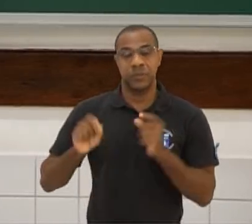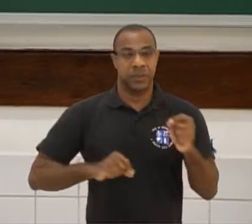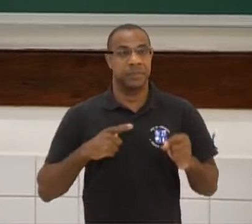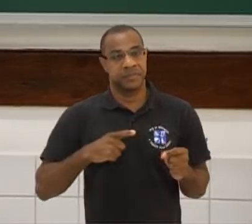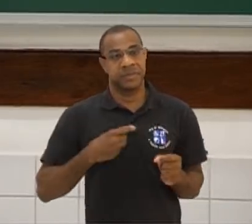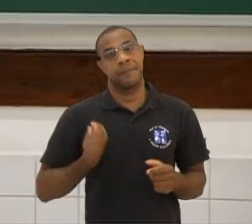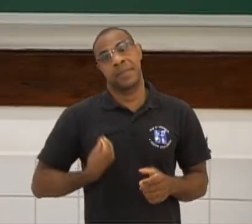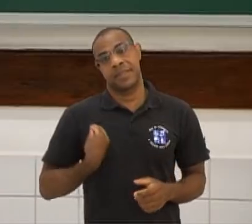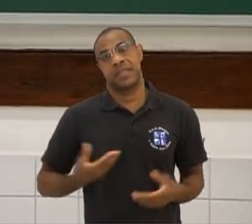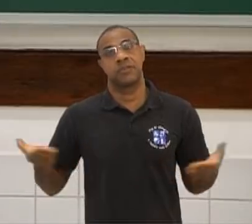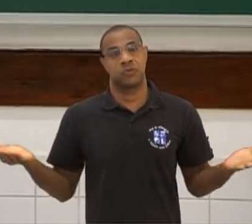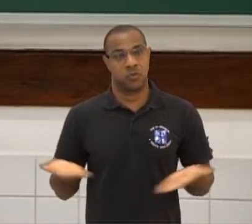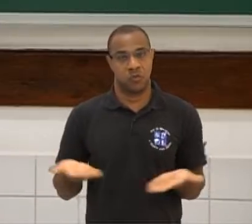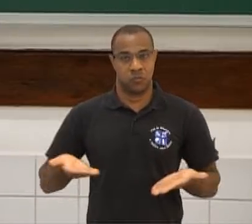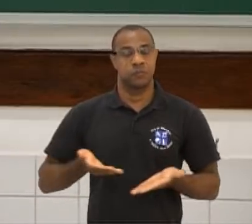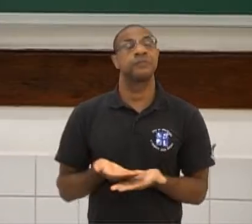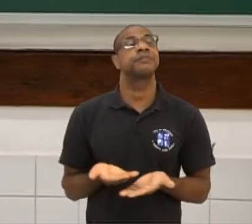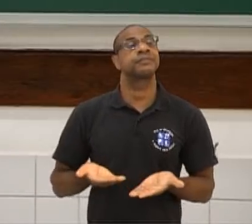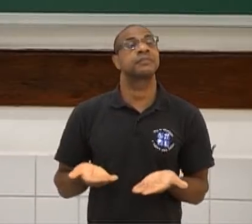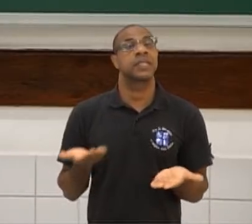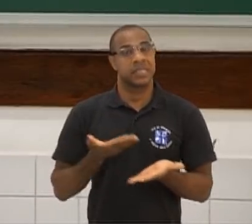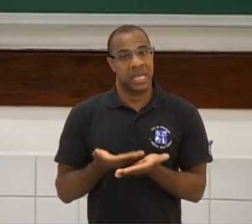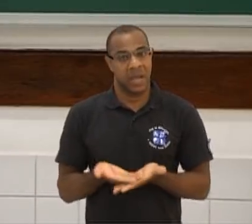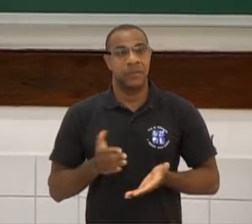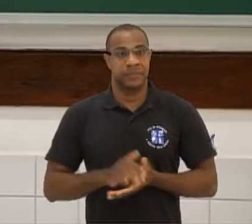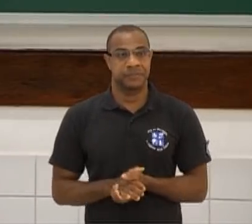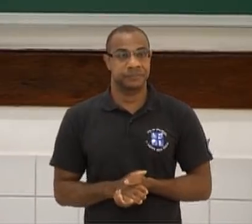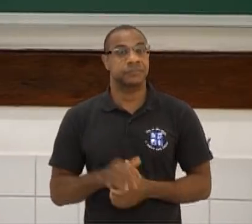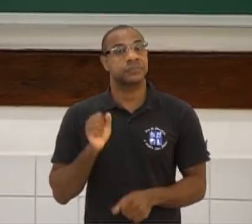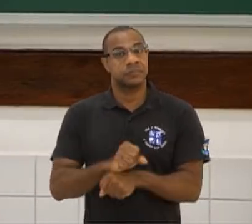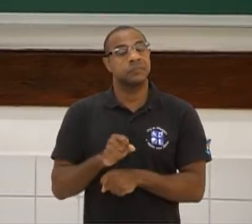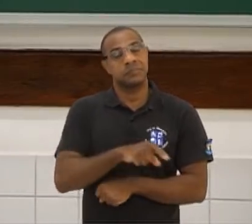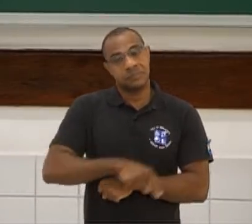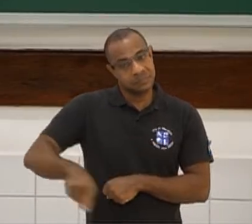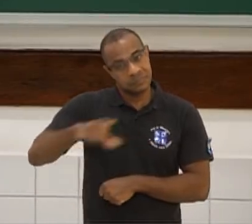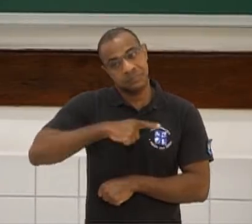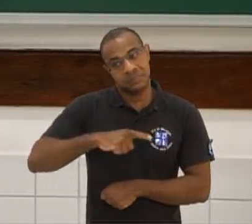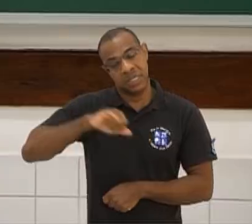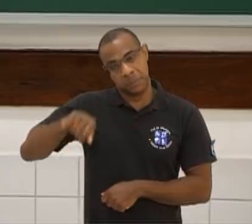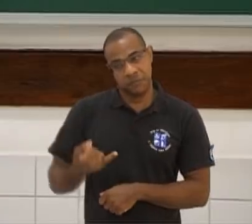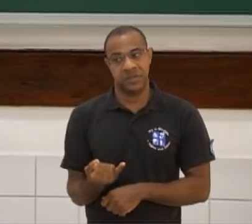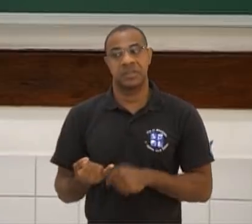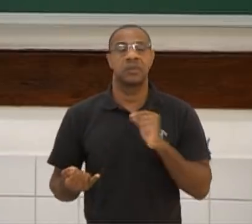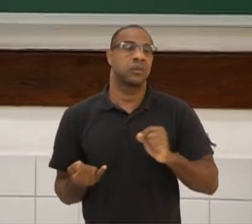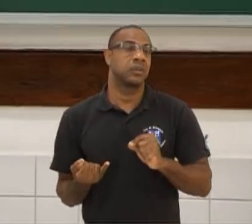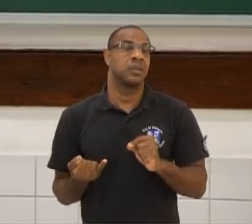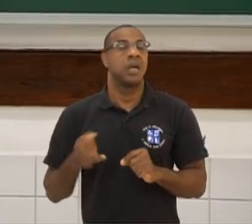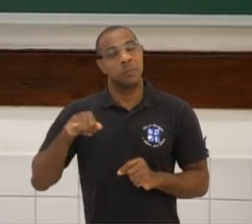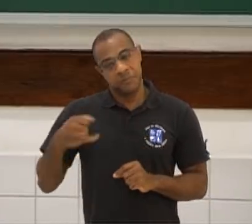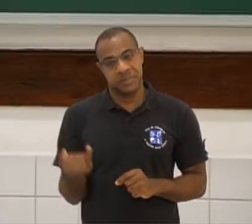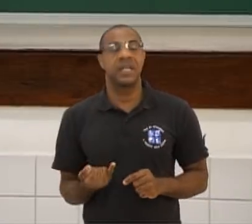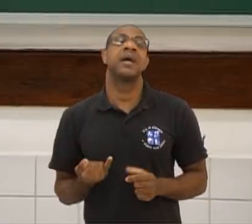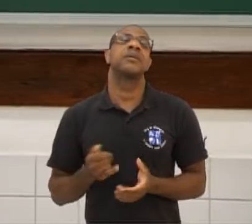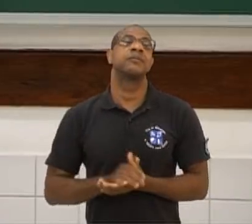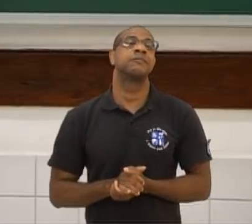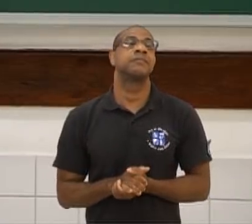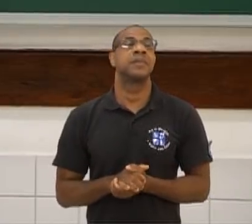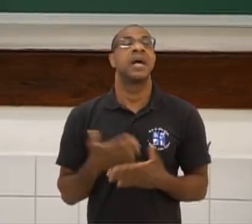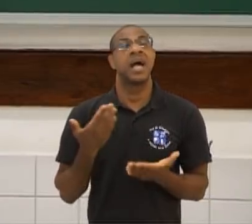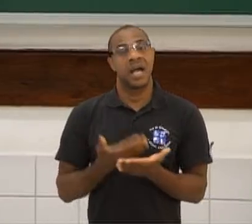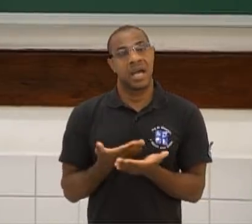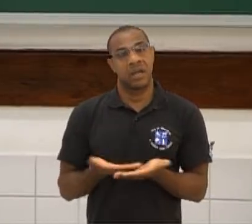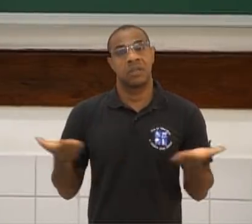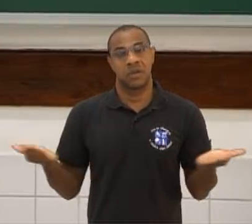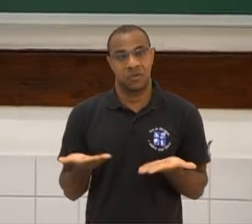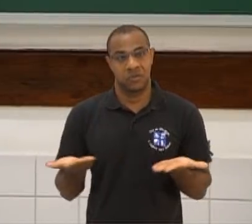estar presentes, né, nesta aula. Eu espero que vocês tenham aproveitado muito, muito, muito a aula